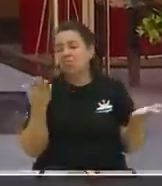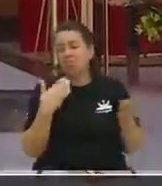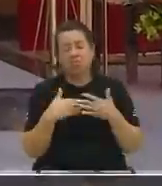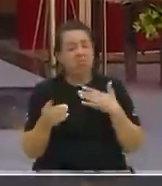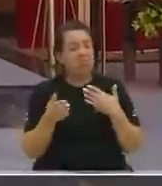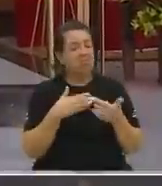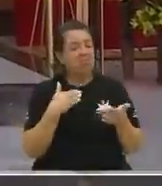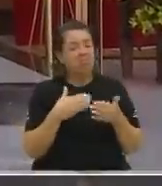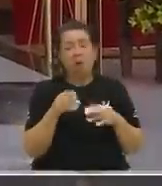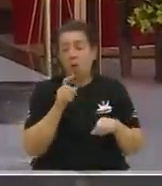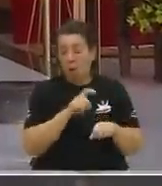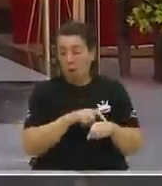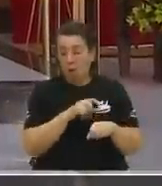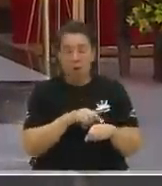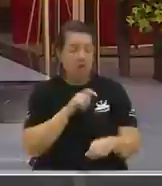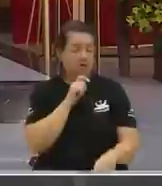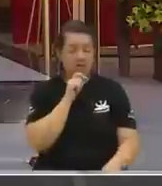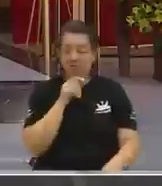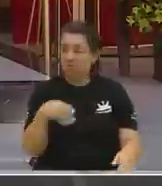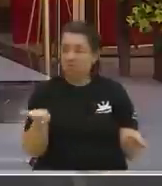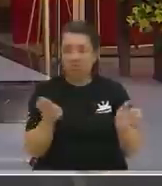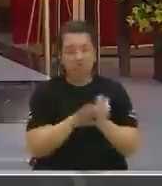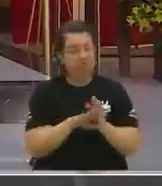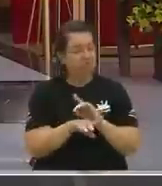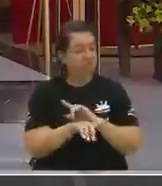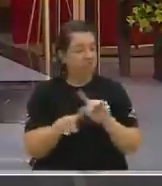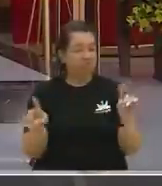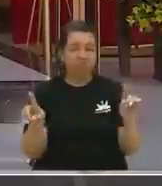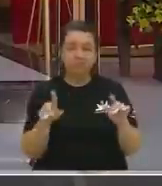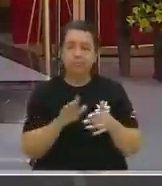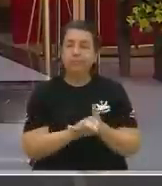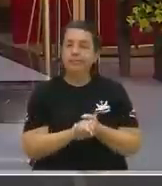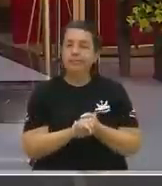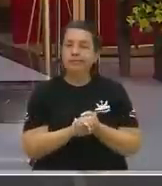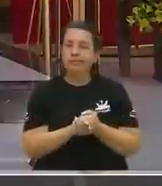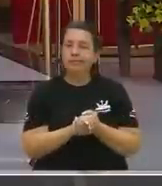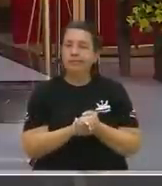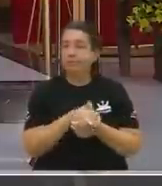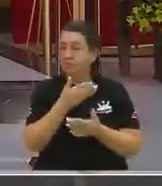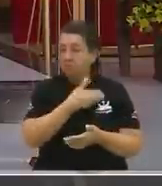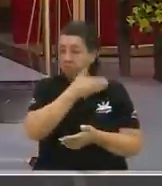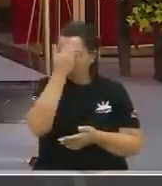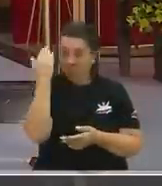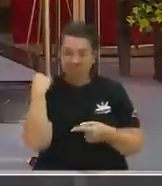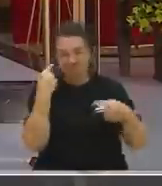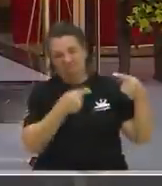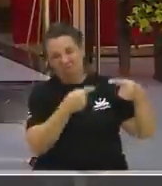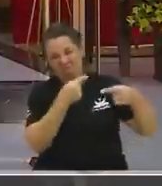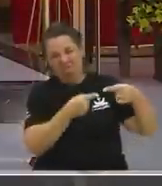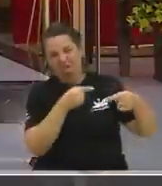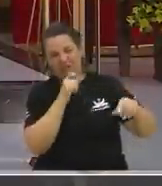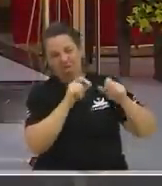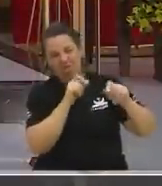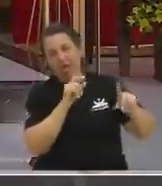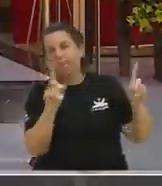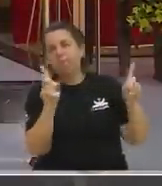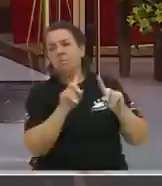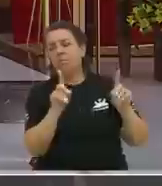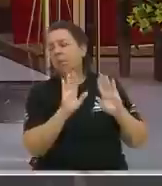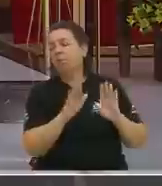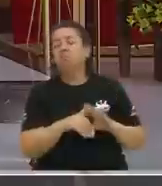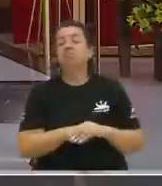isso? Minha hora ainda não chegou. Nossa Senhora não discute. Nossa Senhora não bate